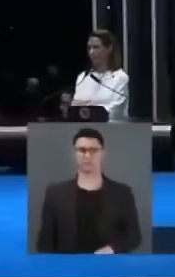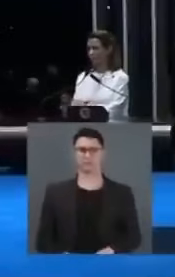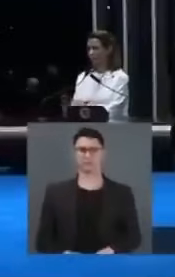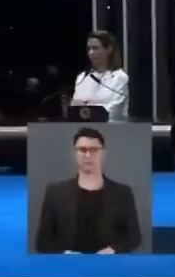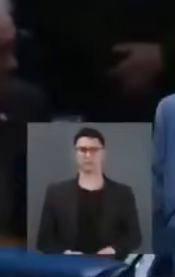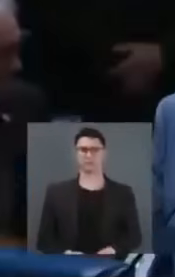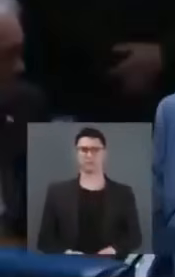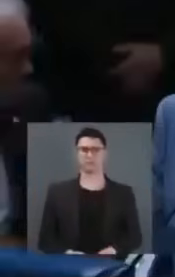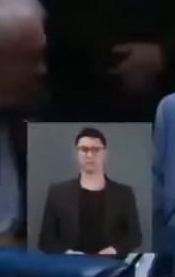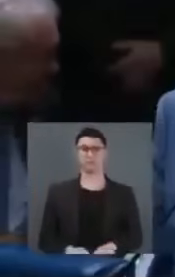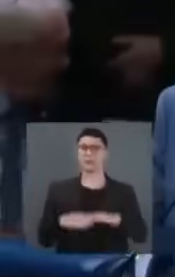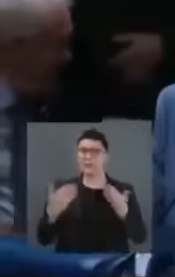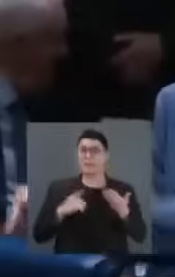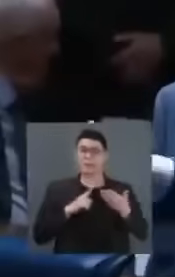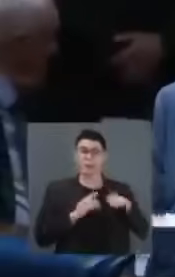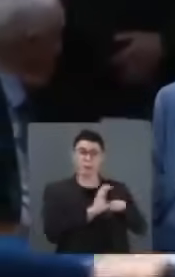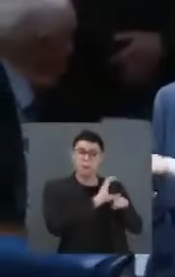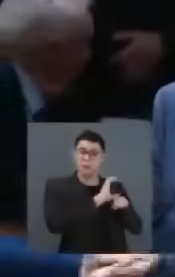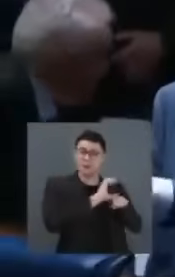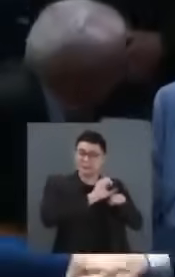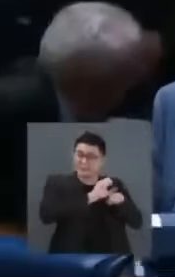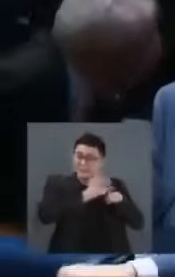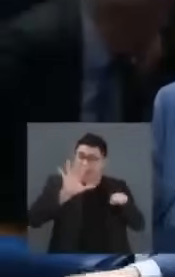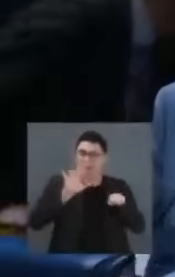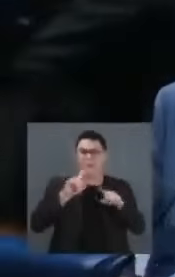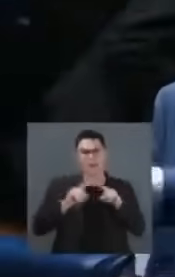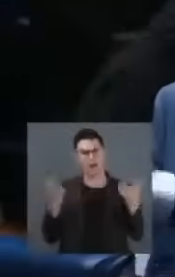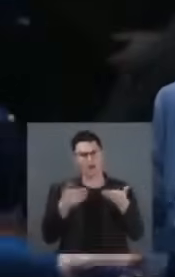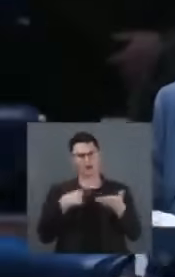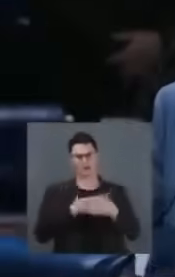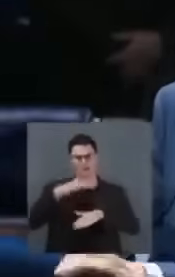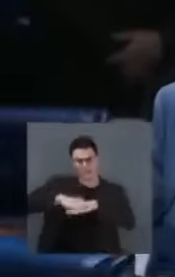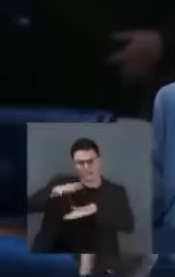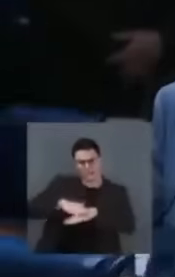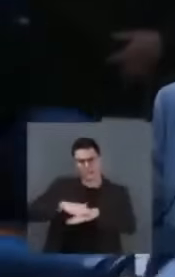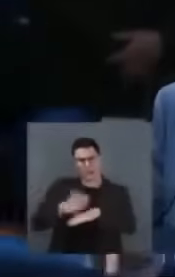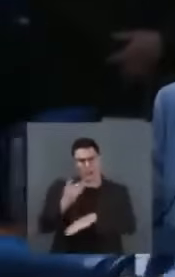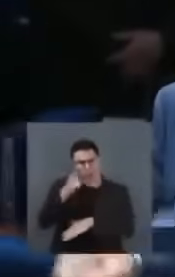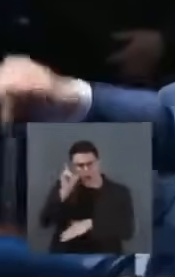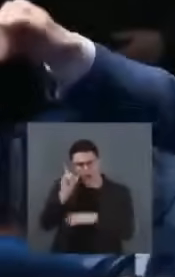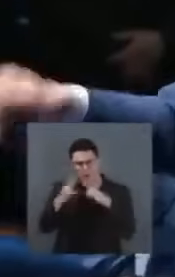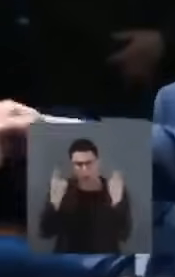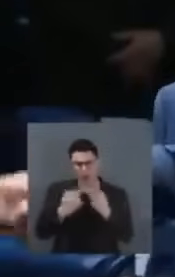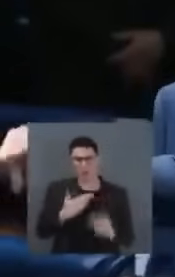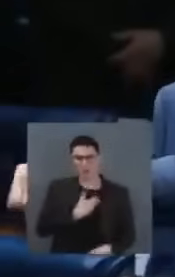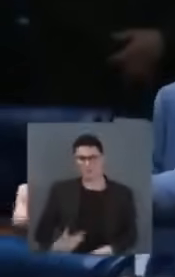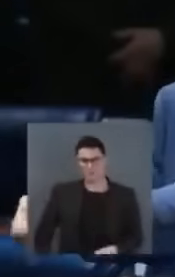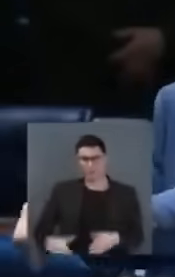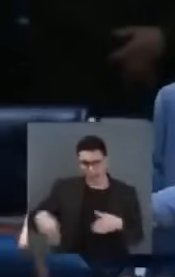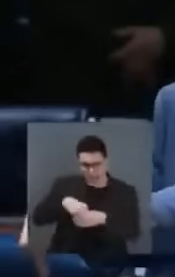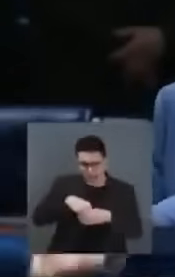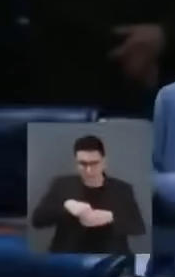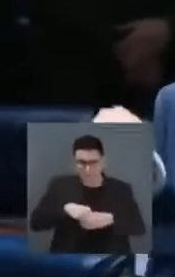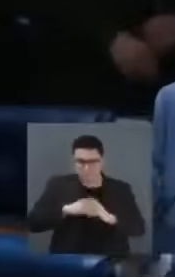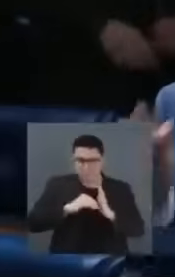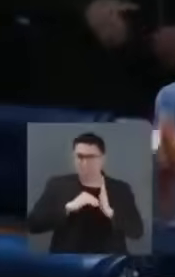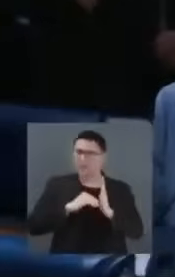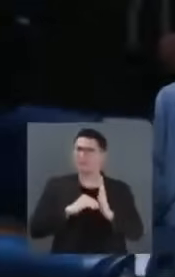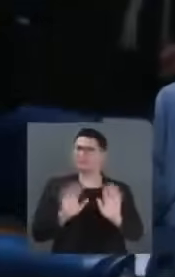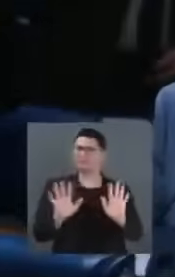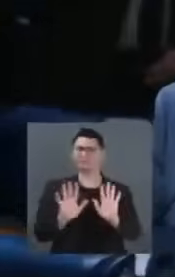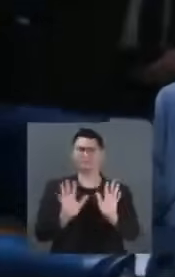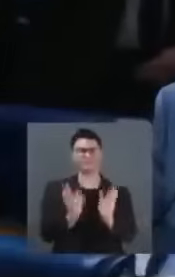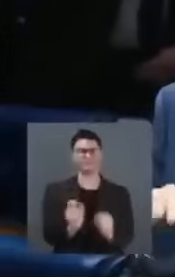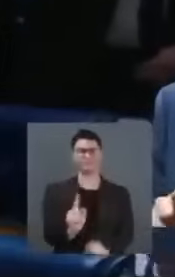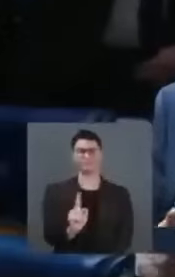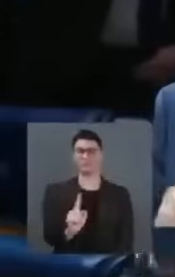são expressas na Constituição Federal. Agora, fazer o que nós estamos fazendo com essa audiência pública que aconteceu ontem, dentro desse plenário, eu acho que é